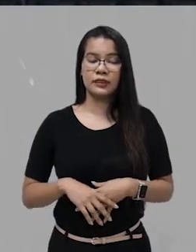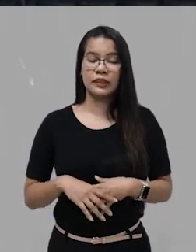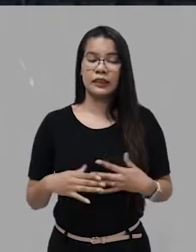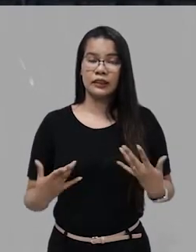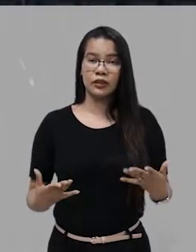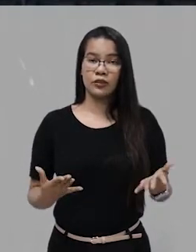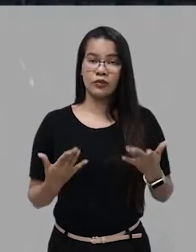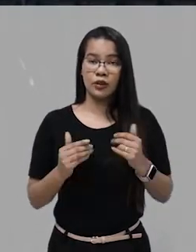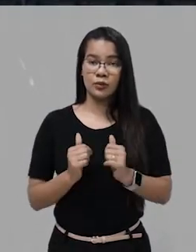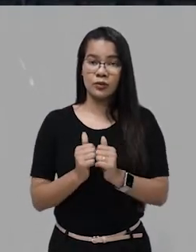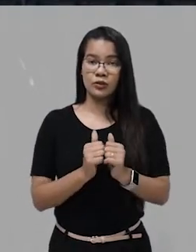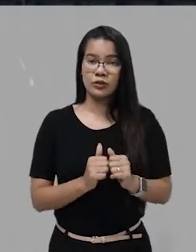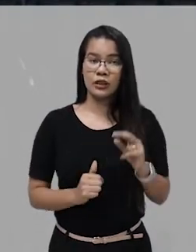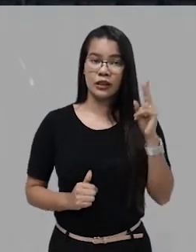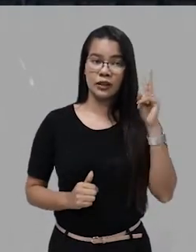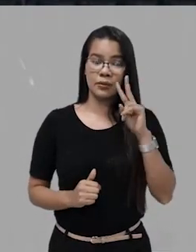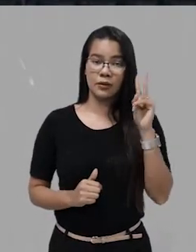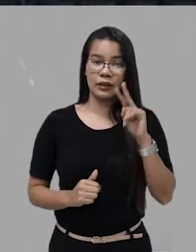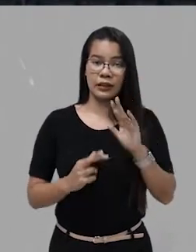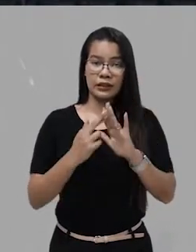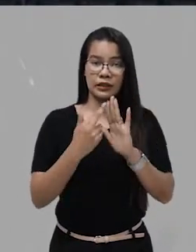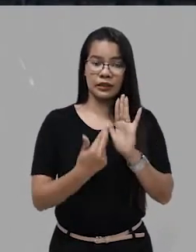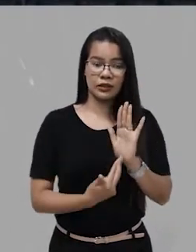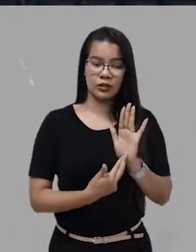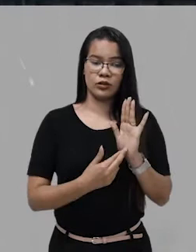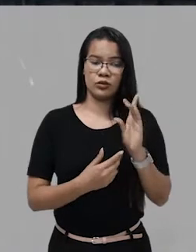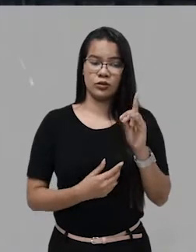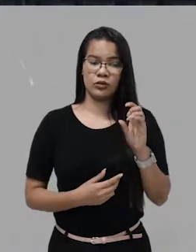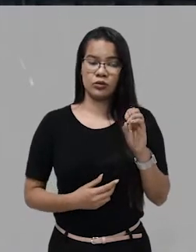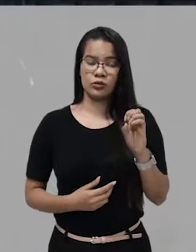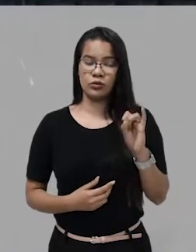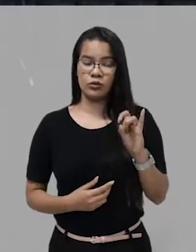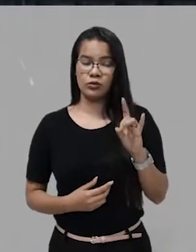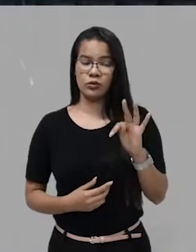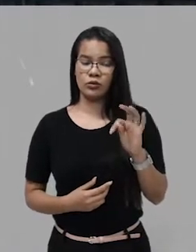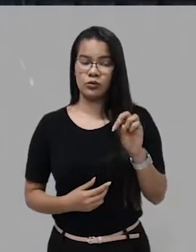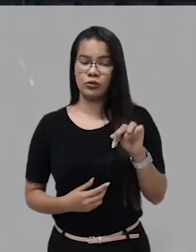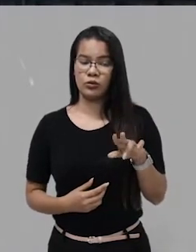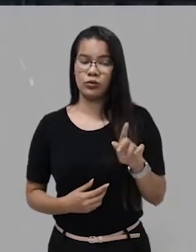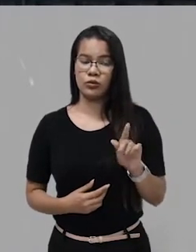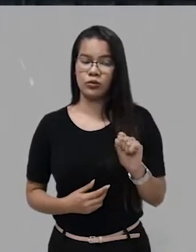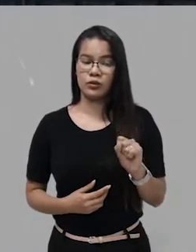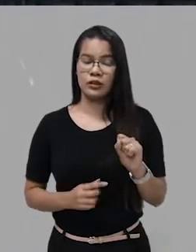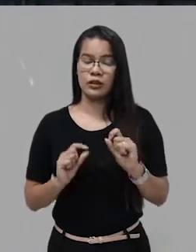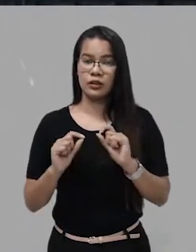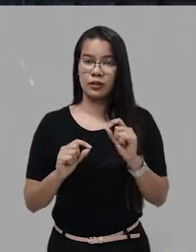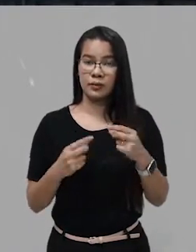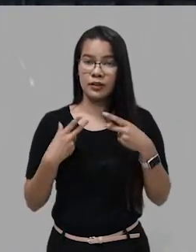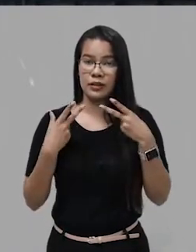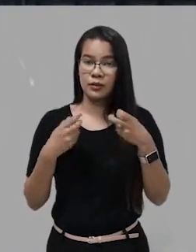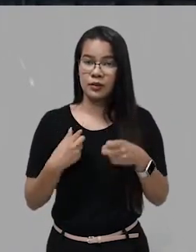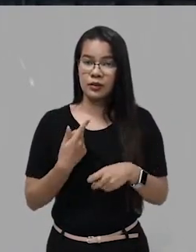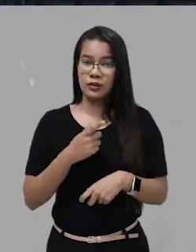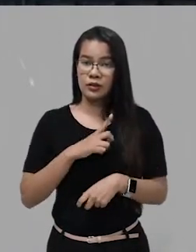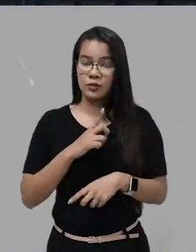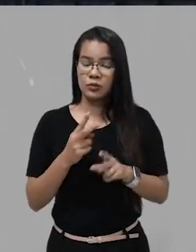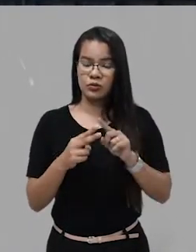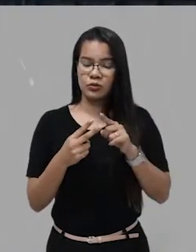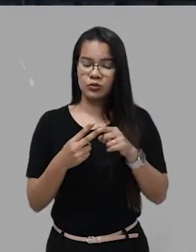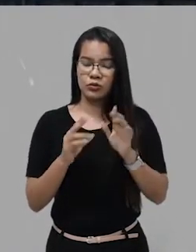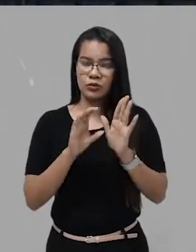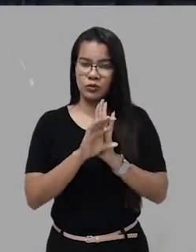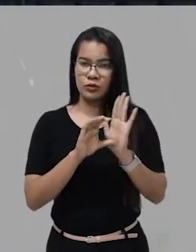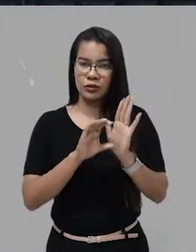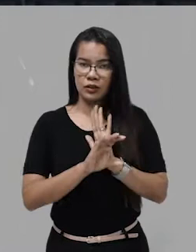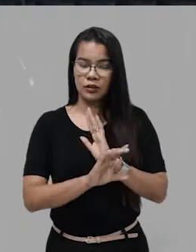Então, vamos relembrar aqui algumas regras. Os ditongos paroxítonos. Observe que nós temos aqui dois conceitos. O conceito de